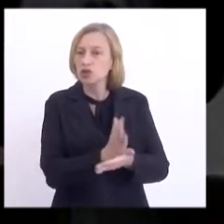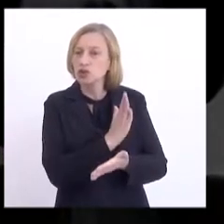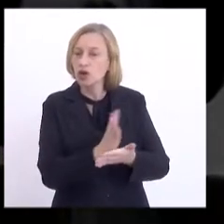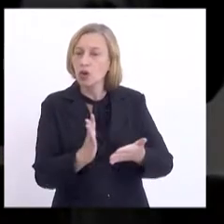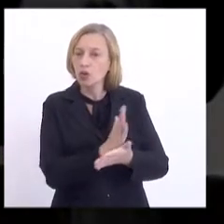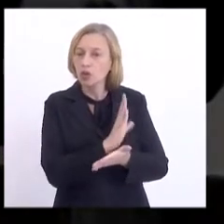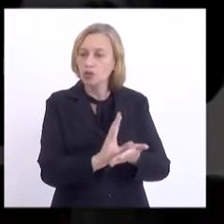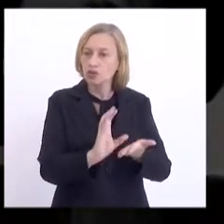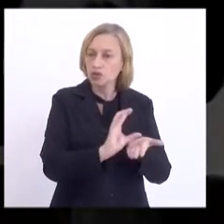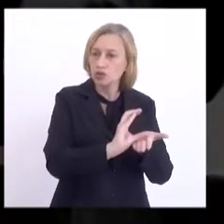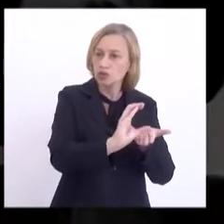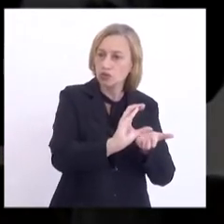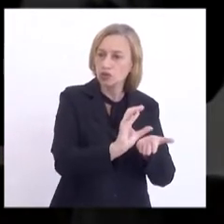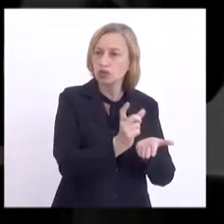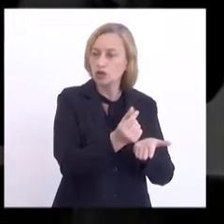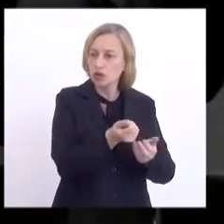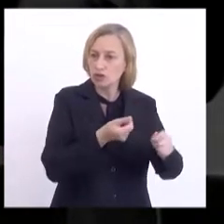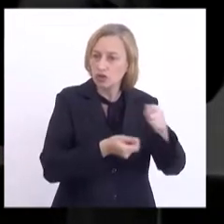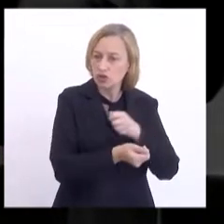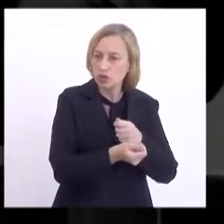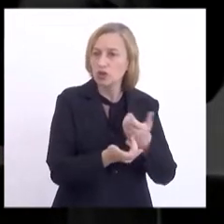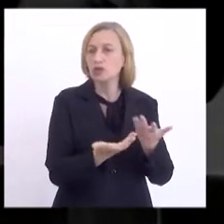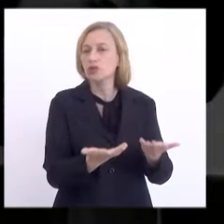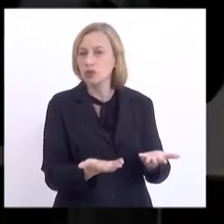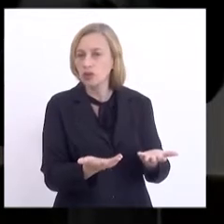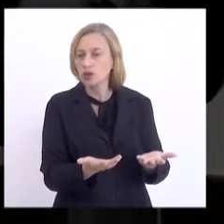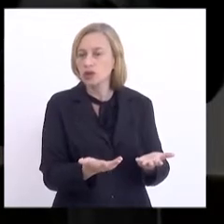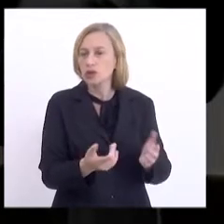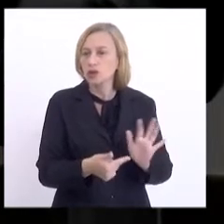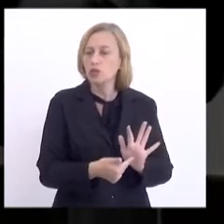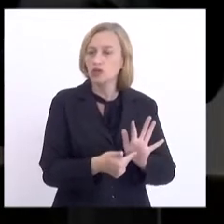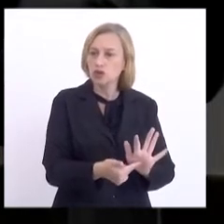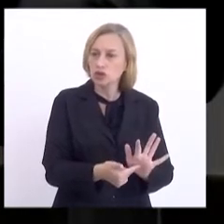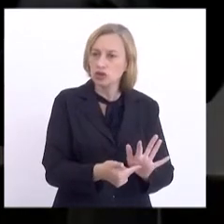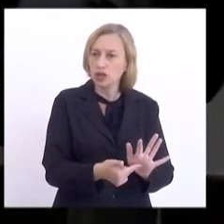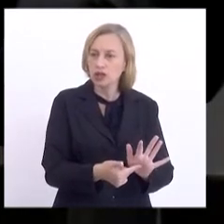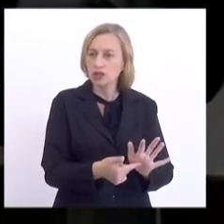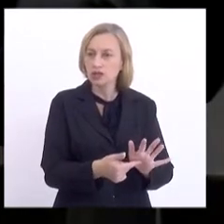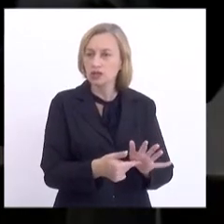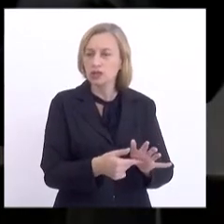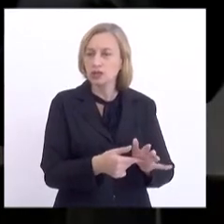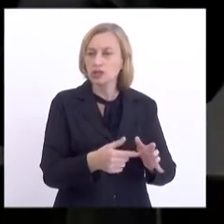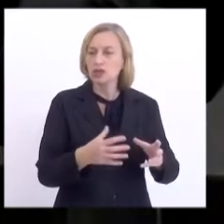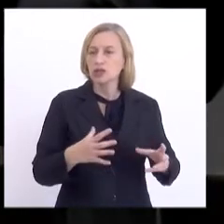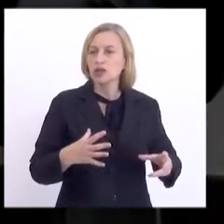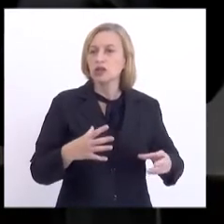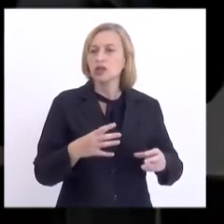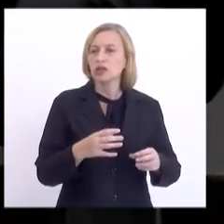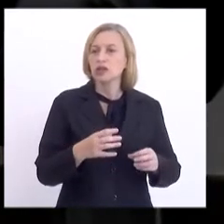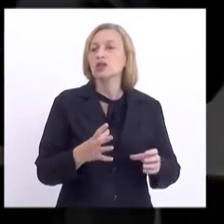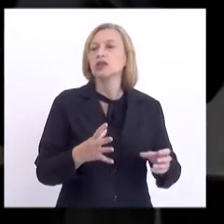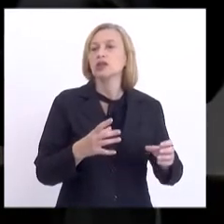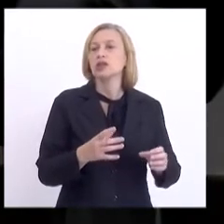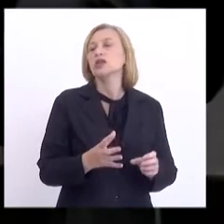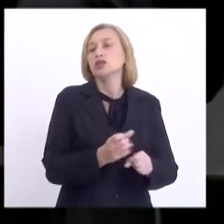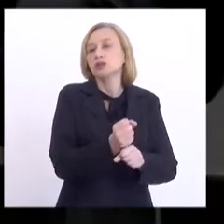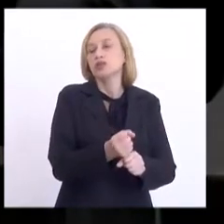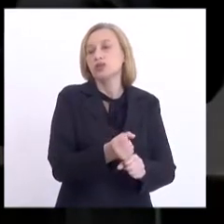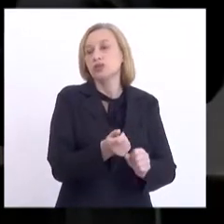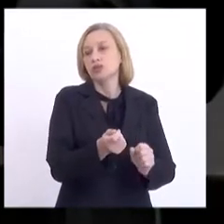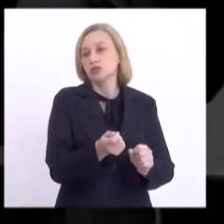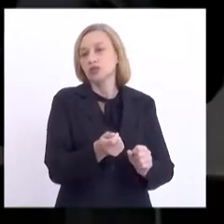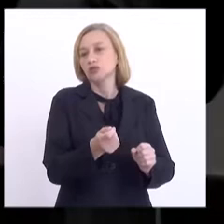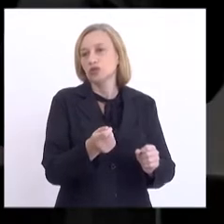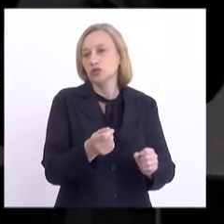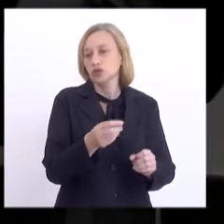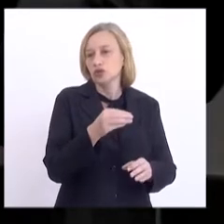que tiveram inclusive é apontamentos culpar pelo final de contas e vieram para casa para aprovação das contas e a